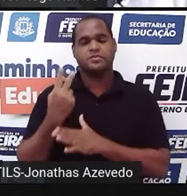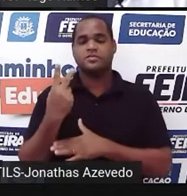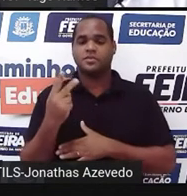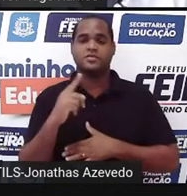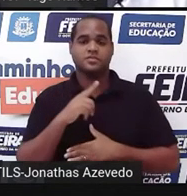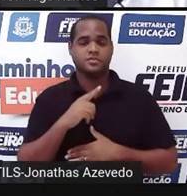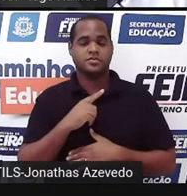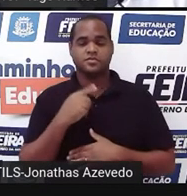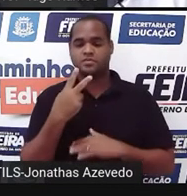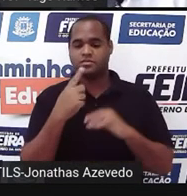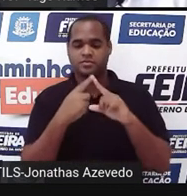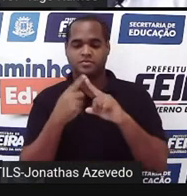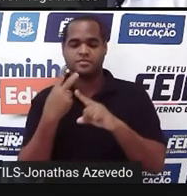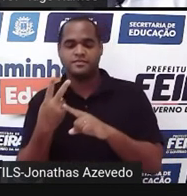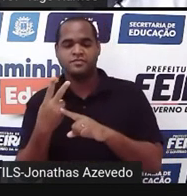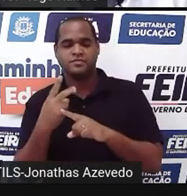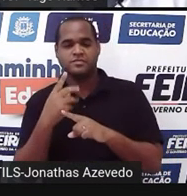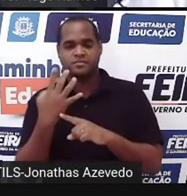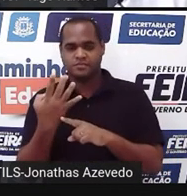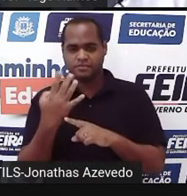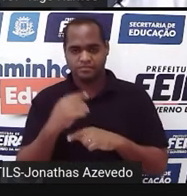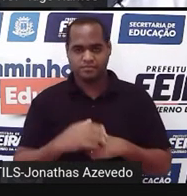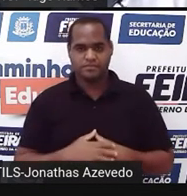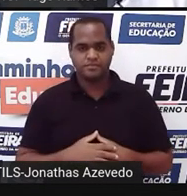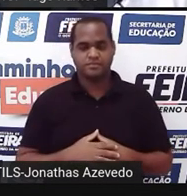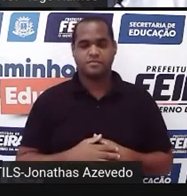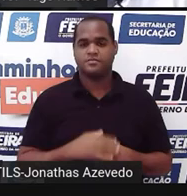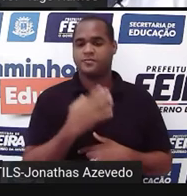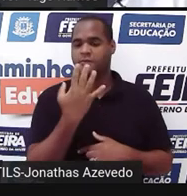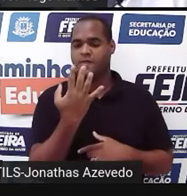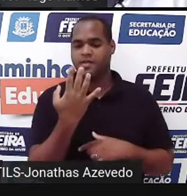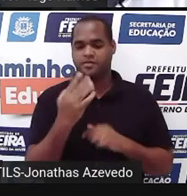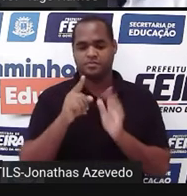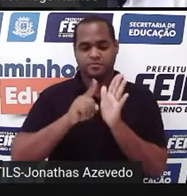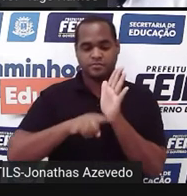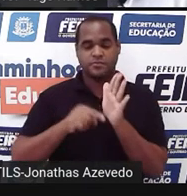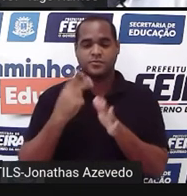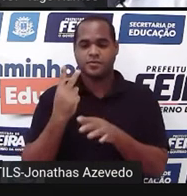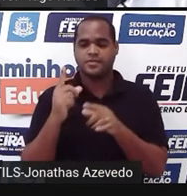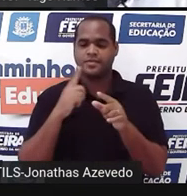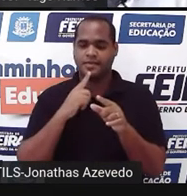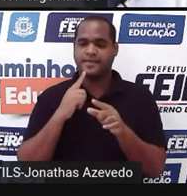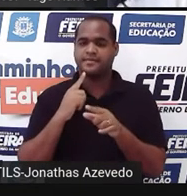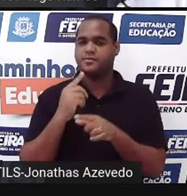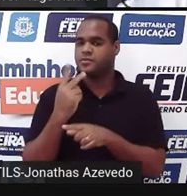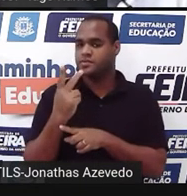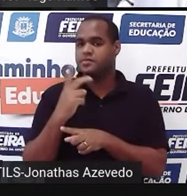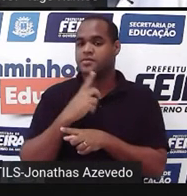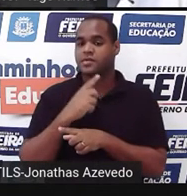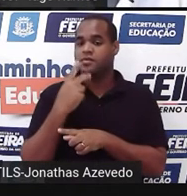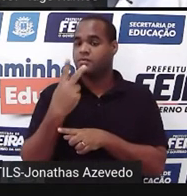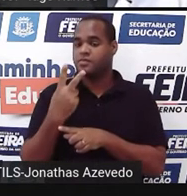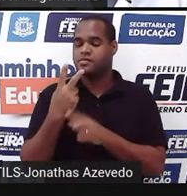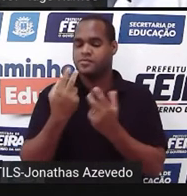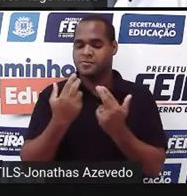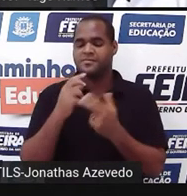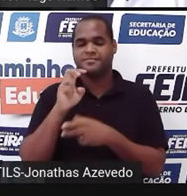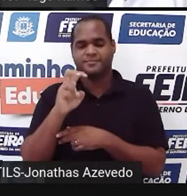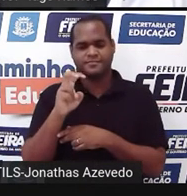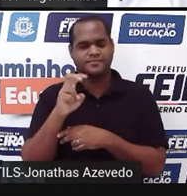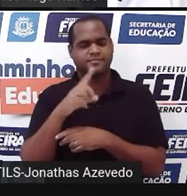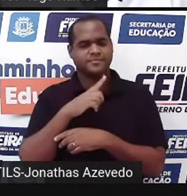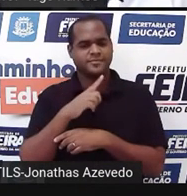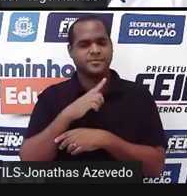bom então 2244 menos dois daria dois ficaria 2 = 5